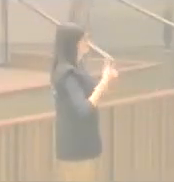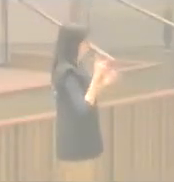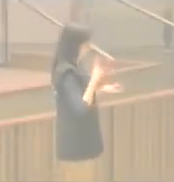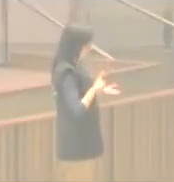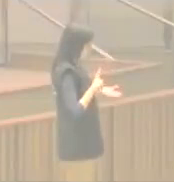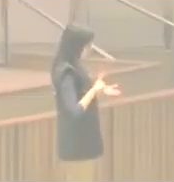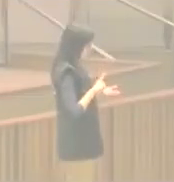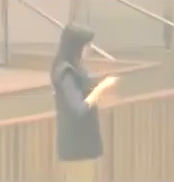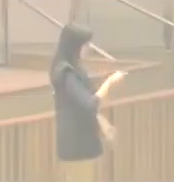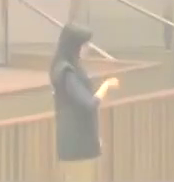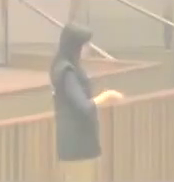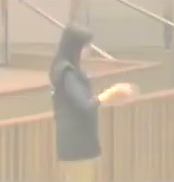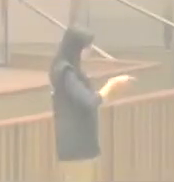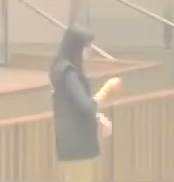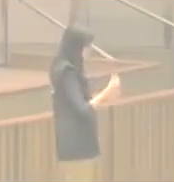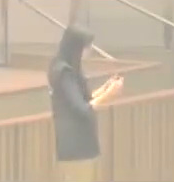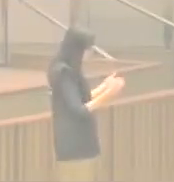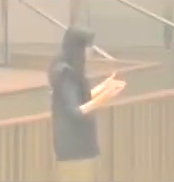verdade são